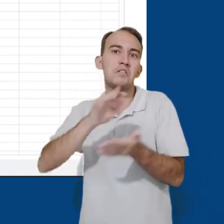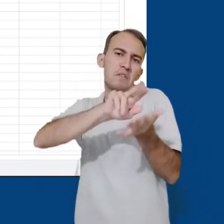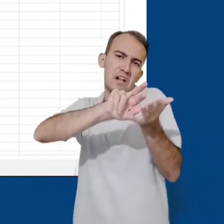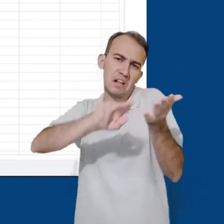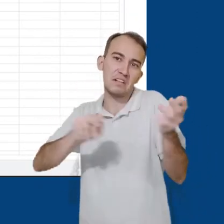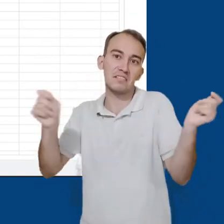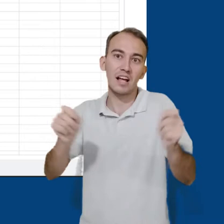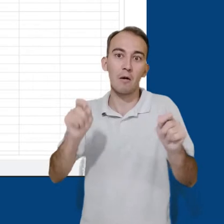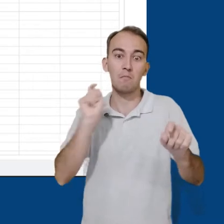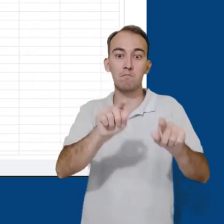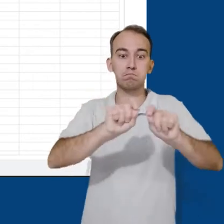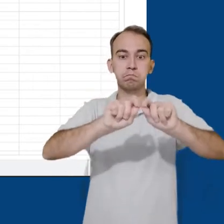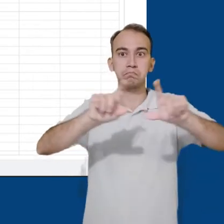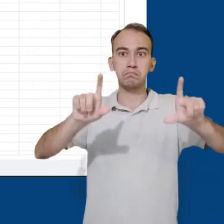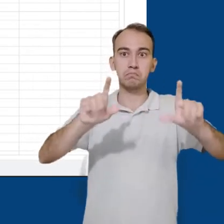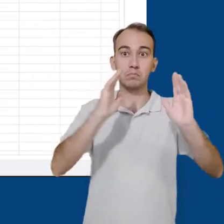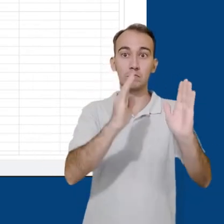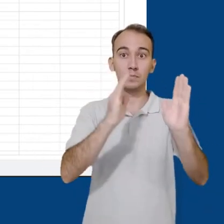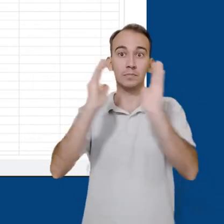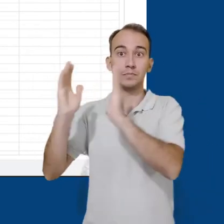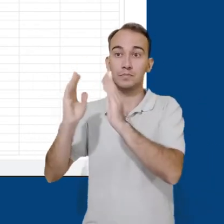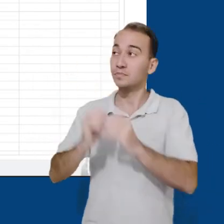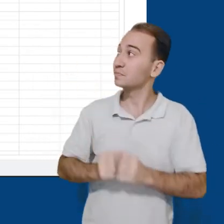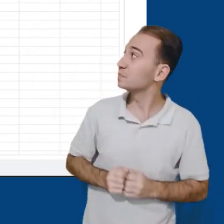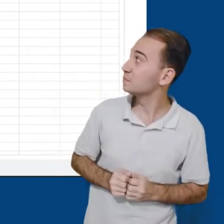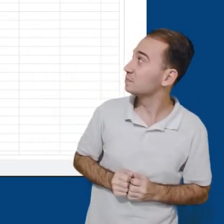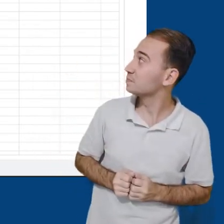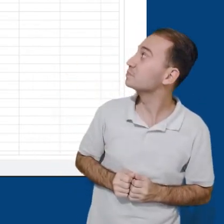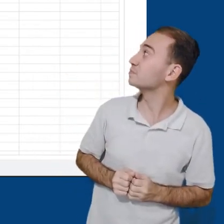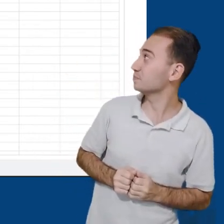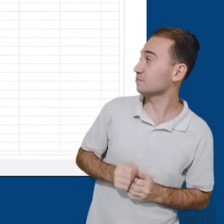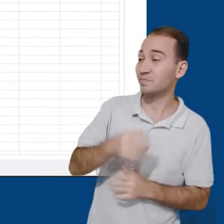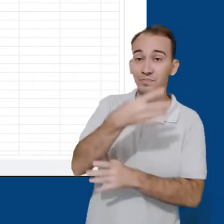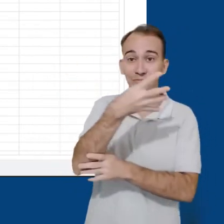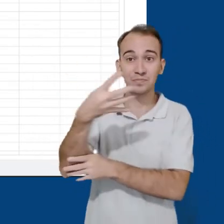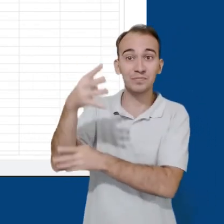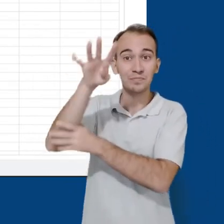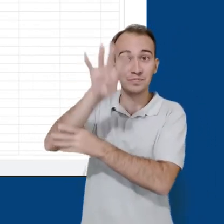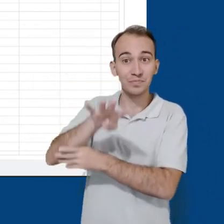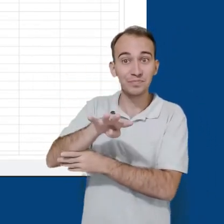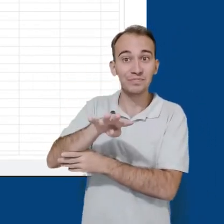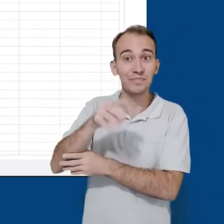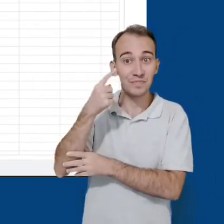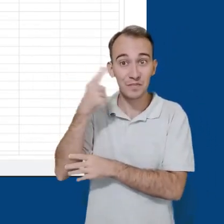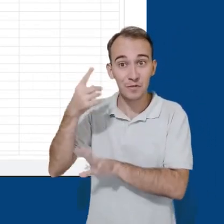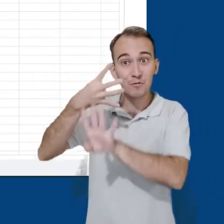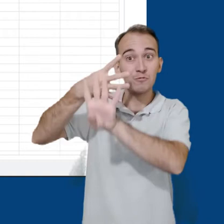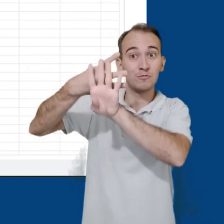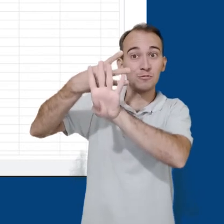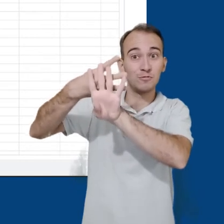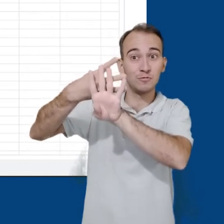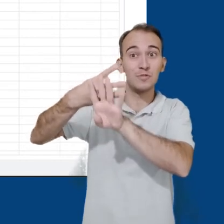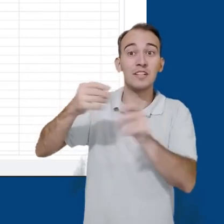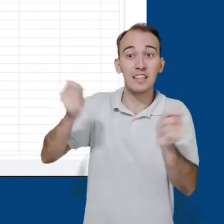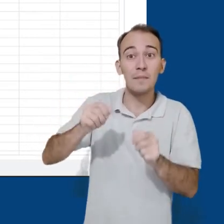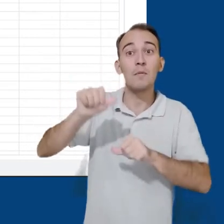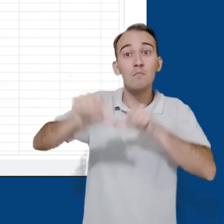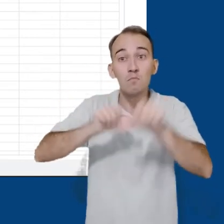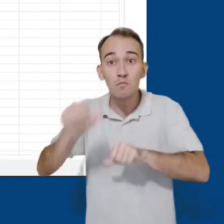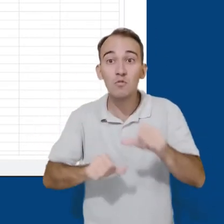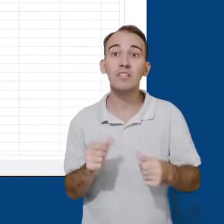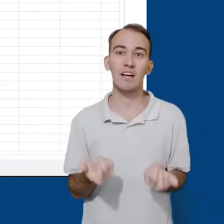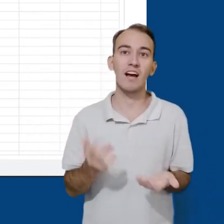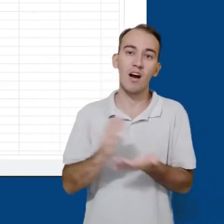nos permite configurar as bordas das células selecionadas nós temos várias opções como todas as bordas